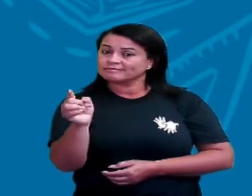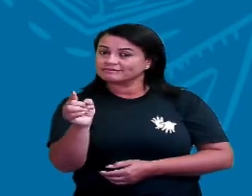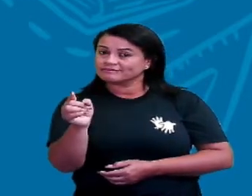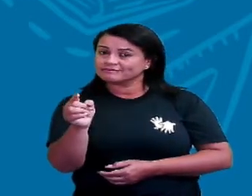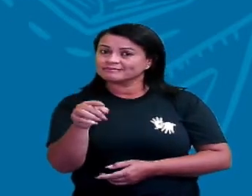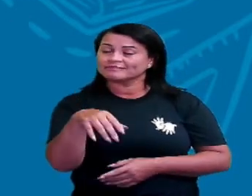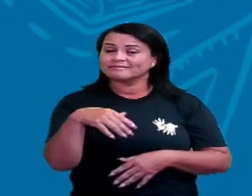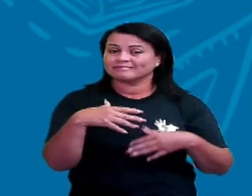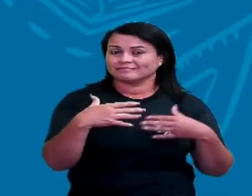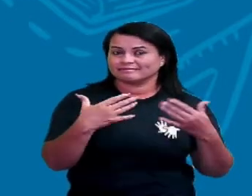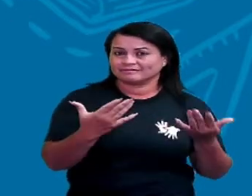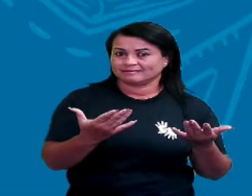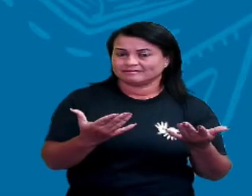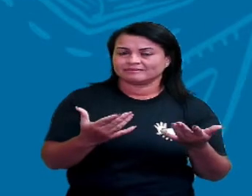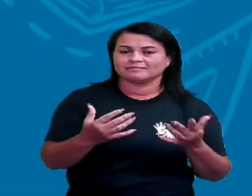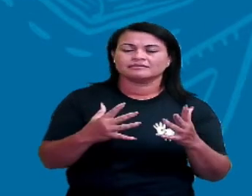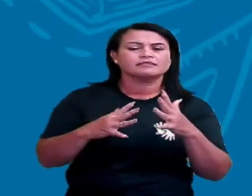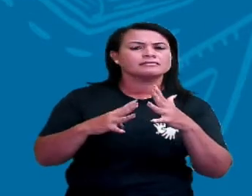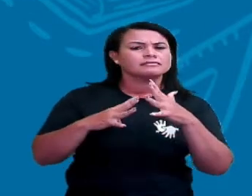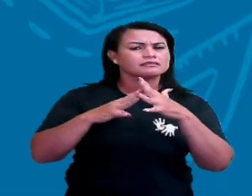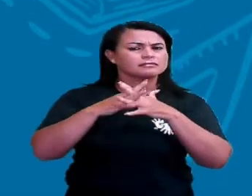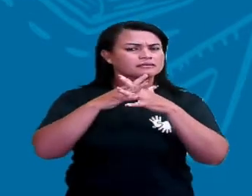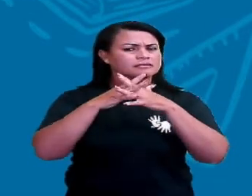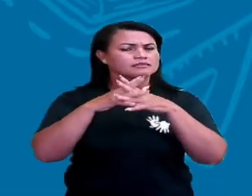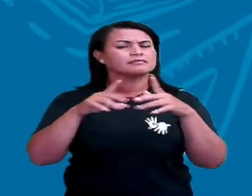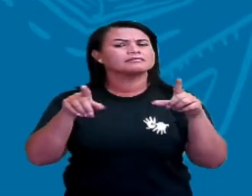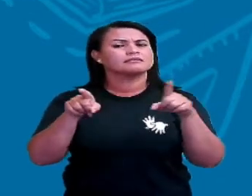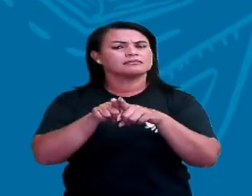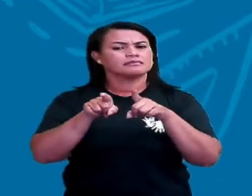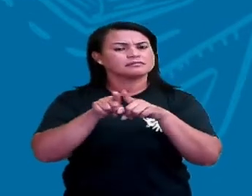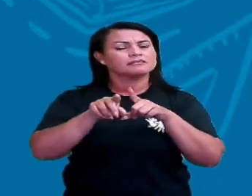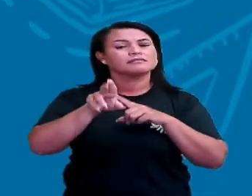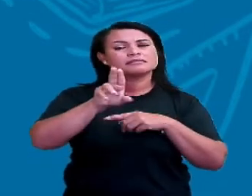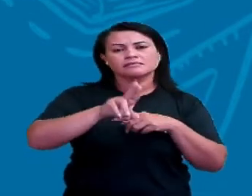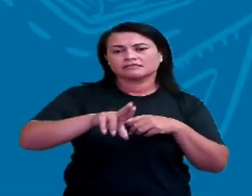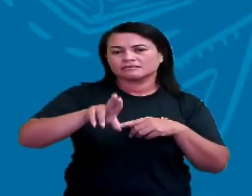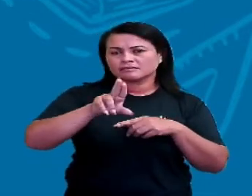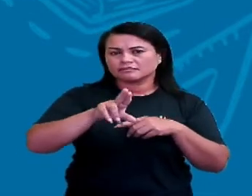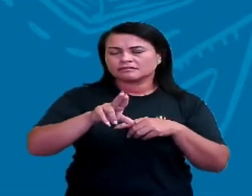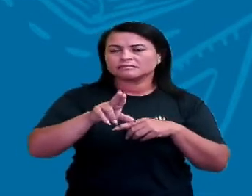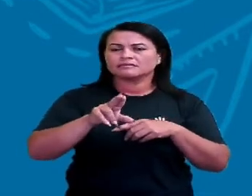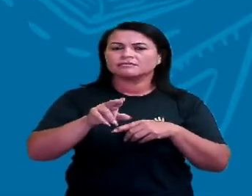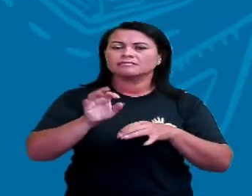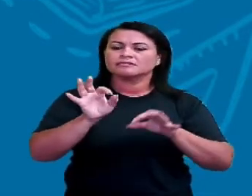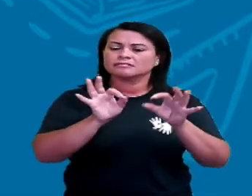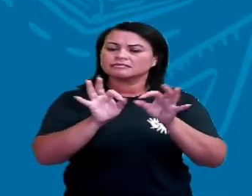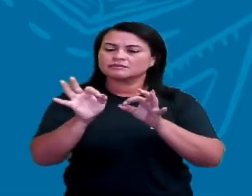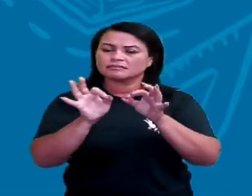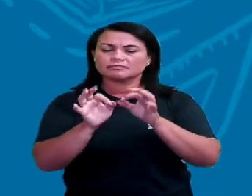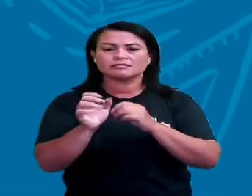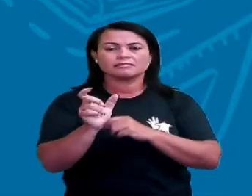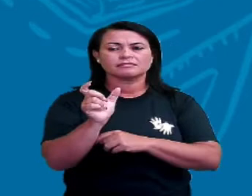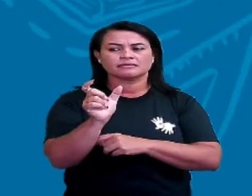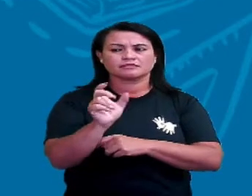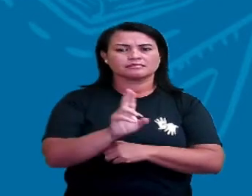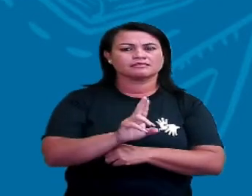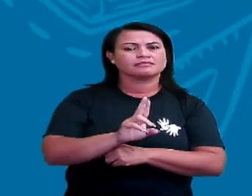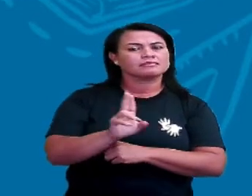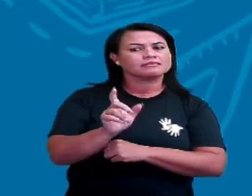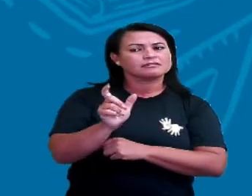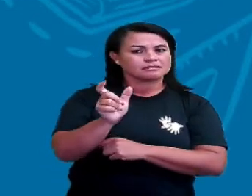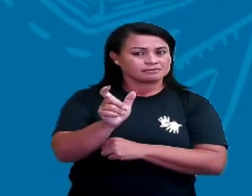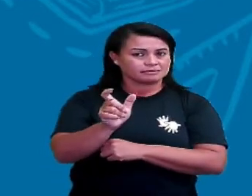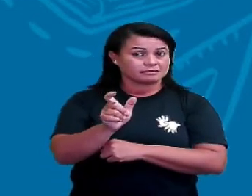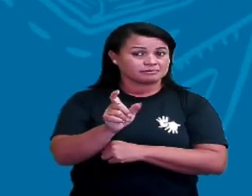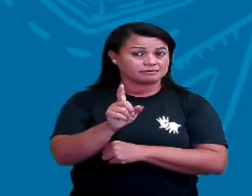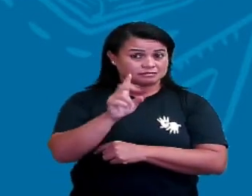Z. Então, as consoantes também são usadas para formarem as palavras. Não sei se vocês